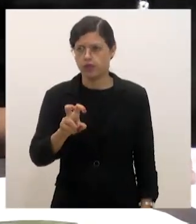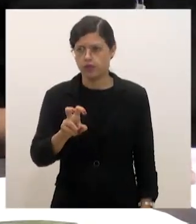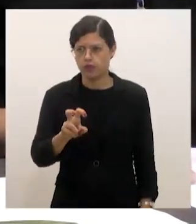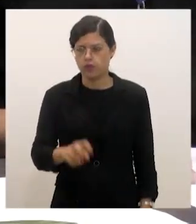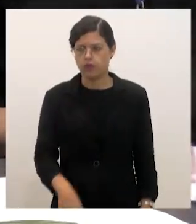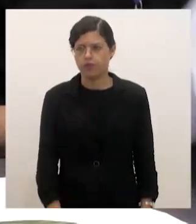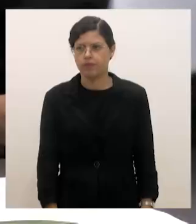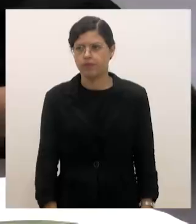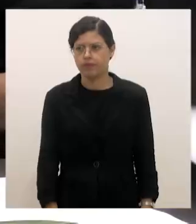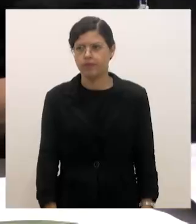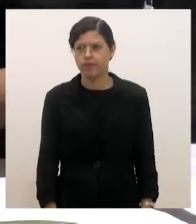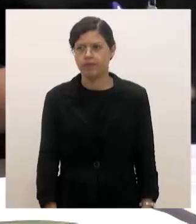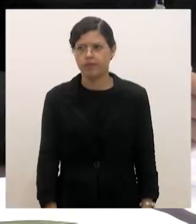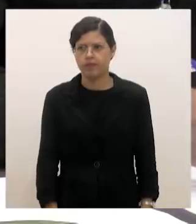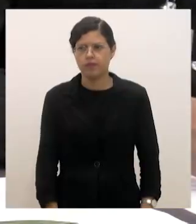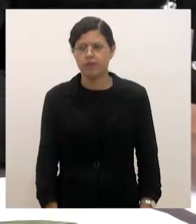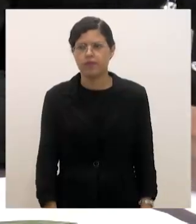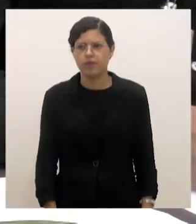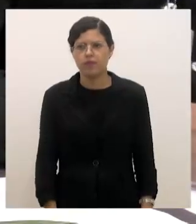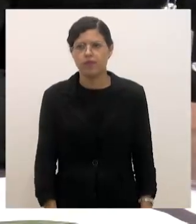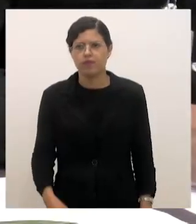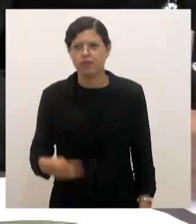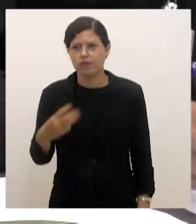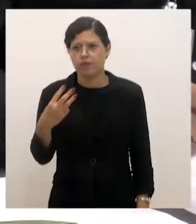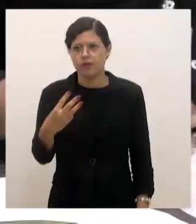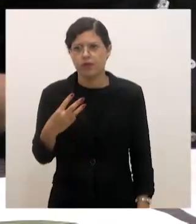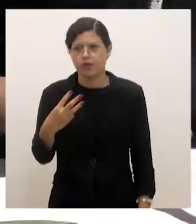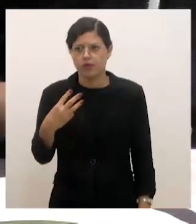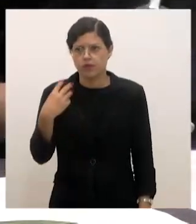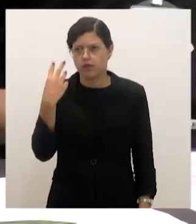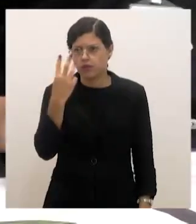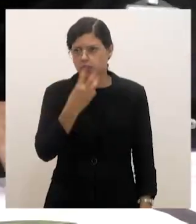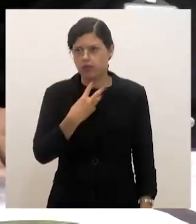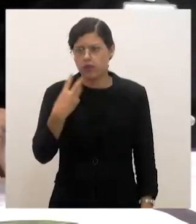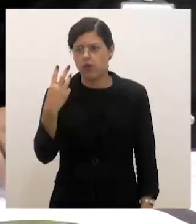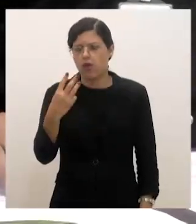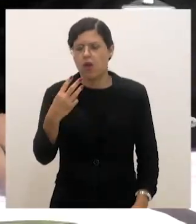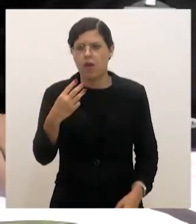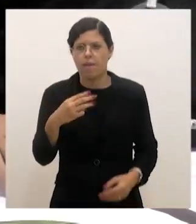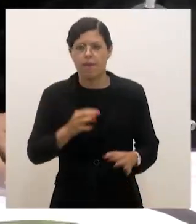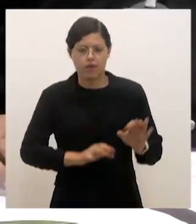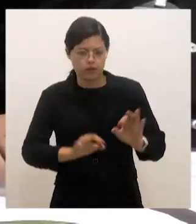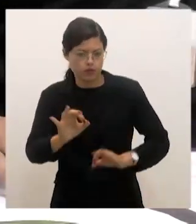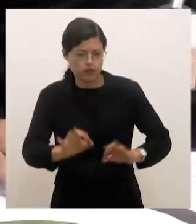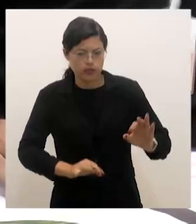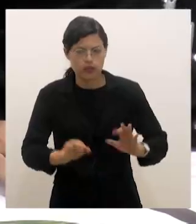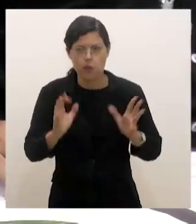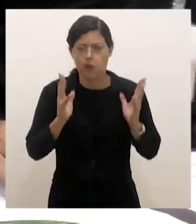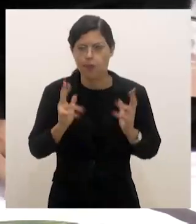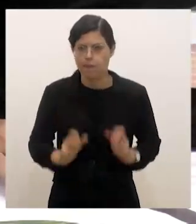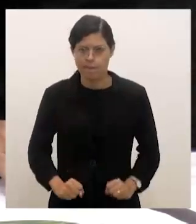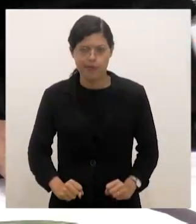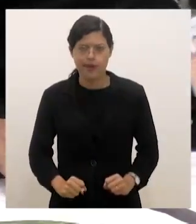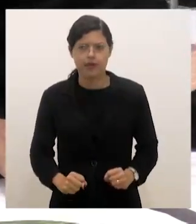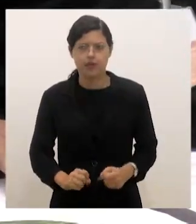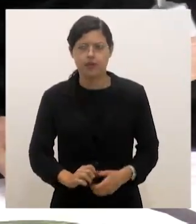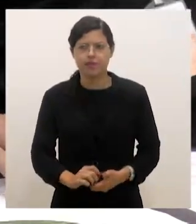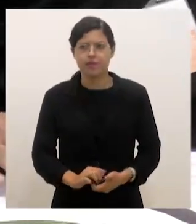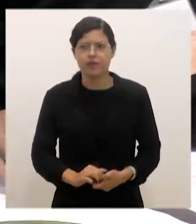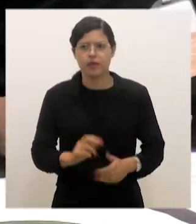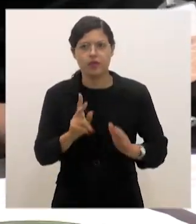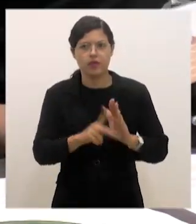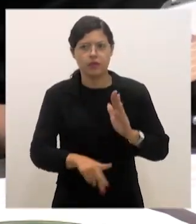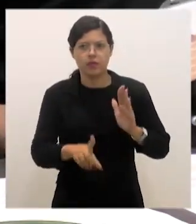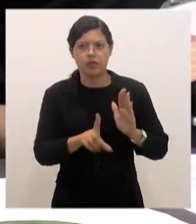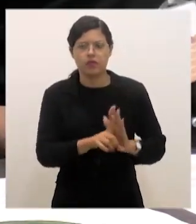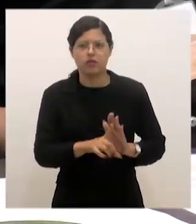que determina 3 horas para arrumação, higienização, etc. E Vossa Excelência, nesse projeto de